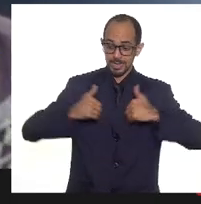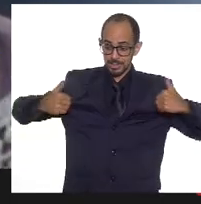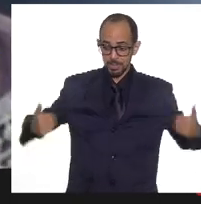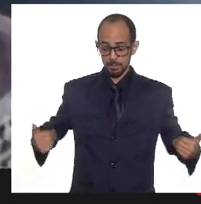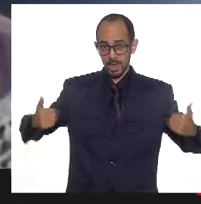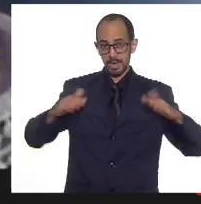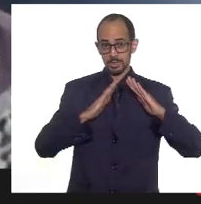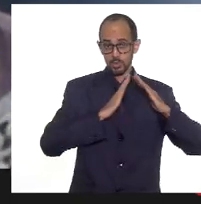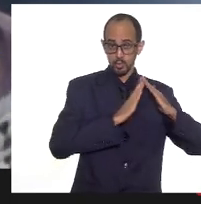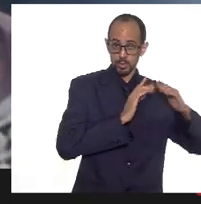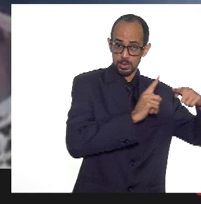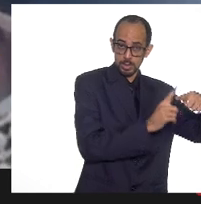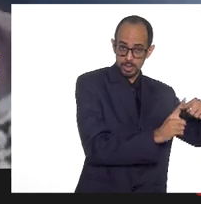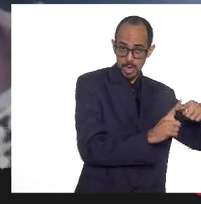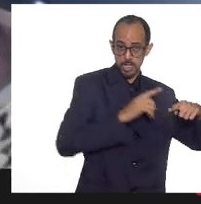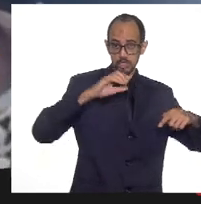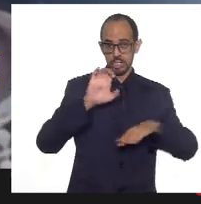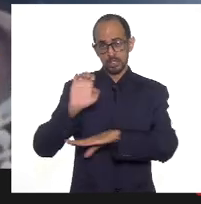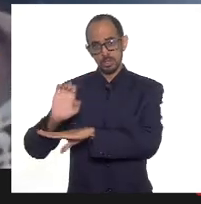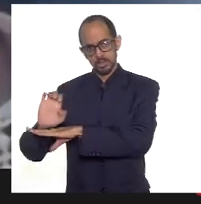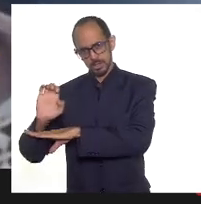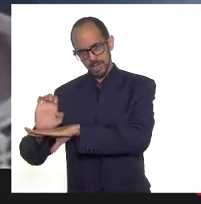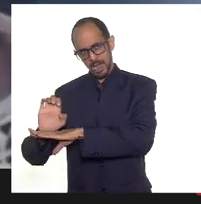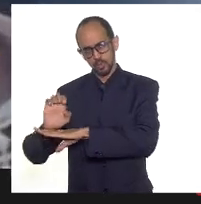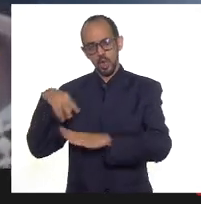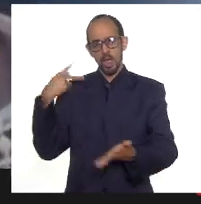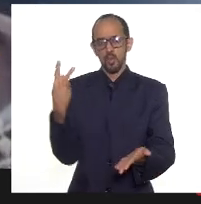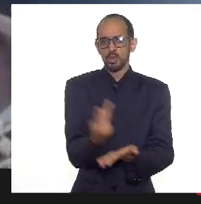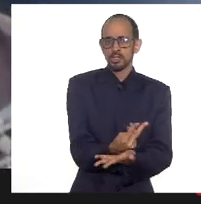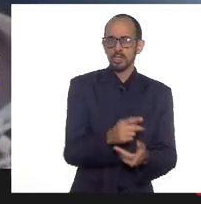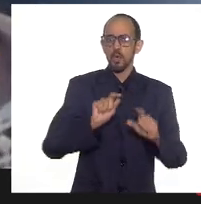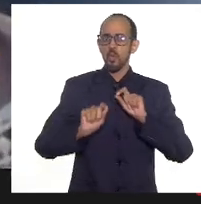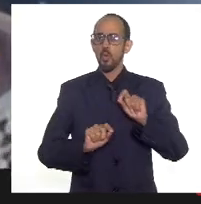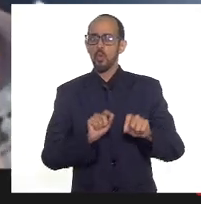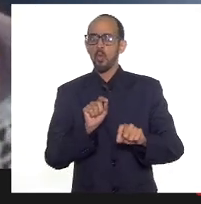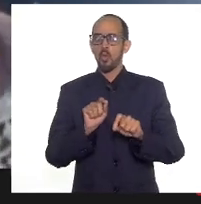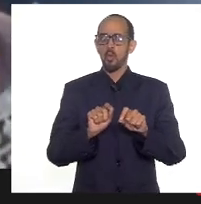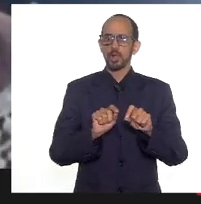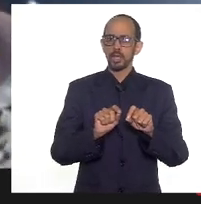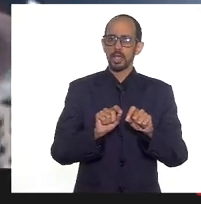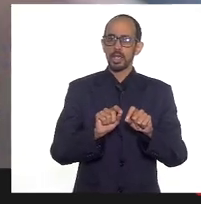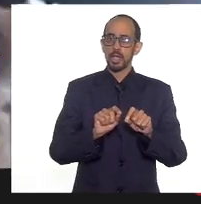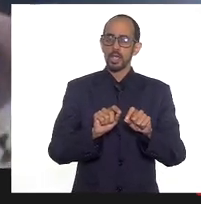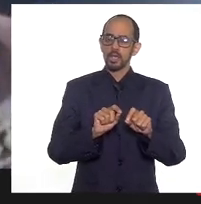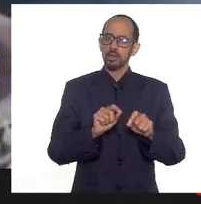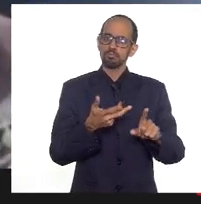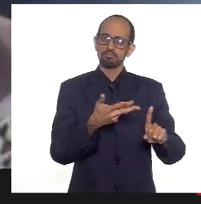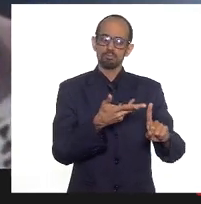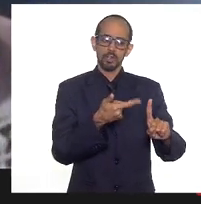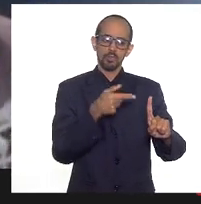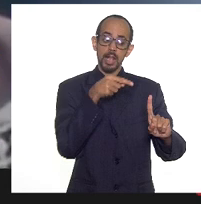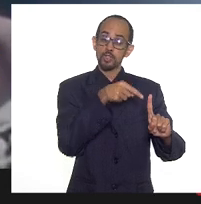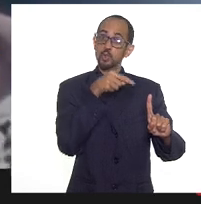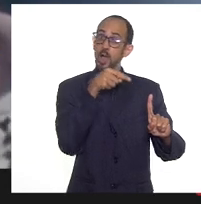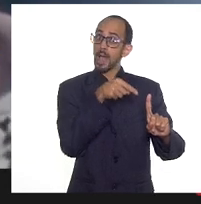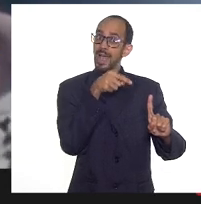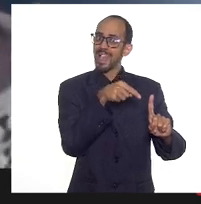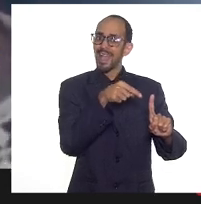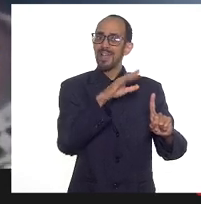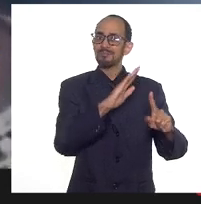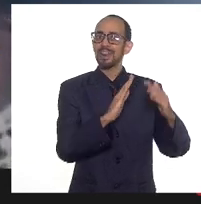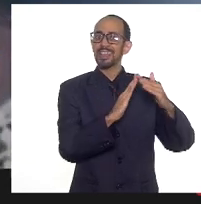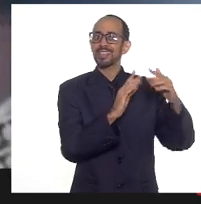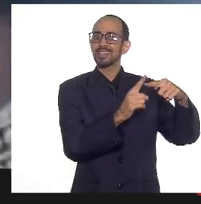Estado e Igreja, ela se deu garantindo uma série de privilégios legais para a Igreja Católica, o